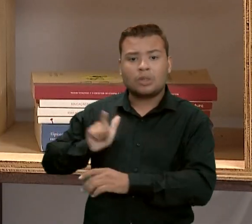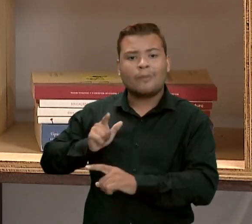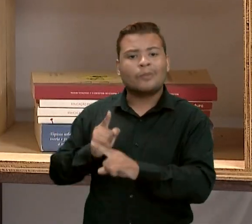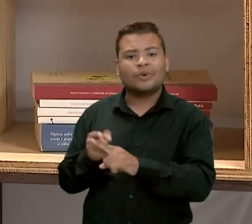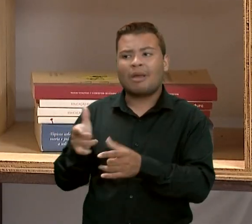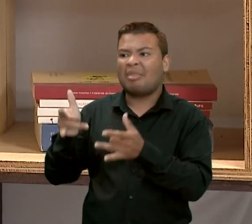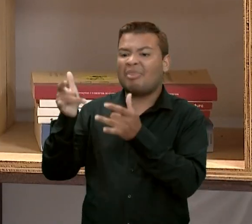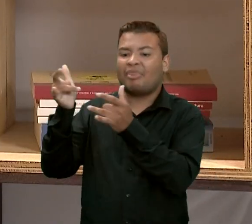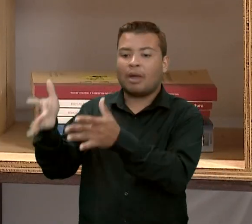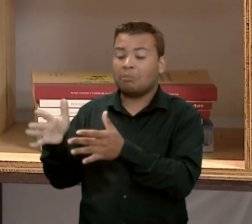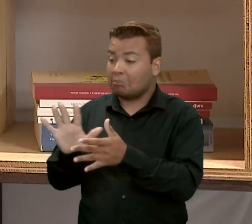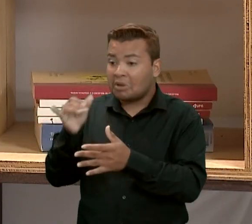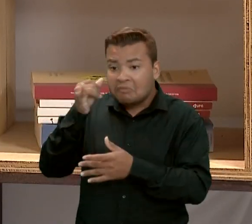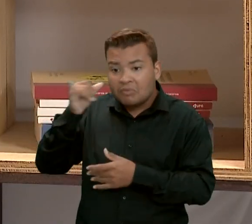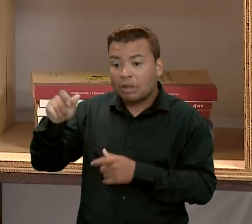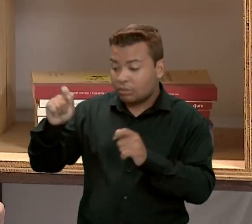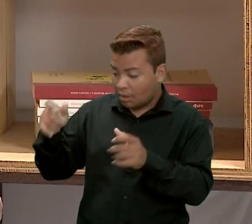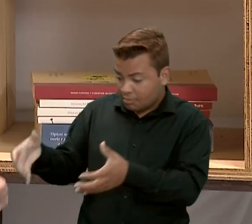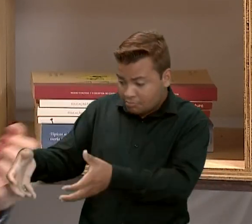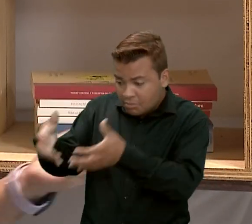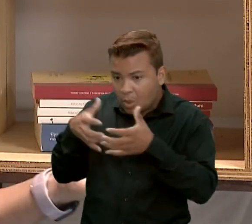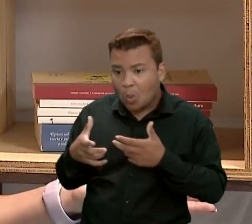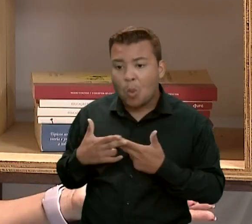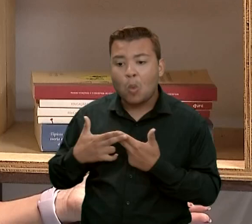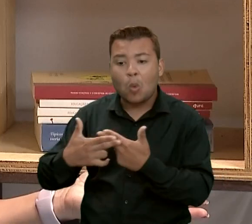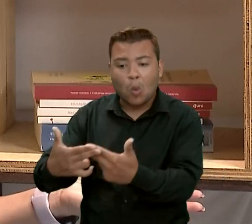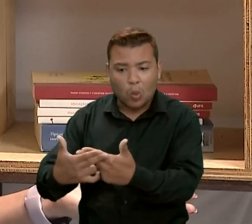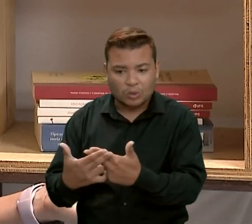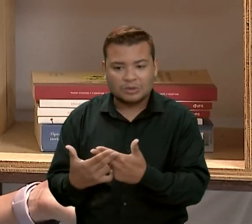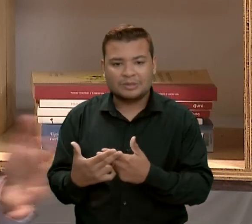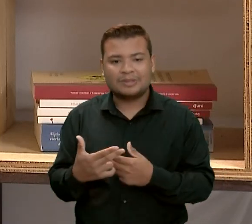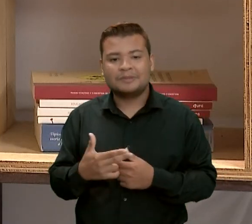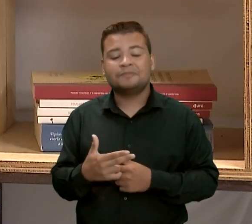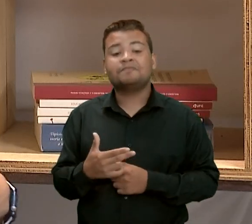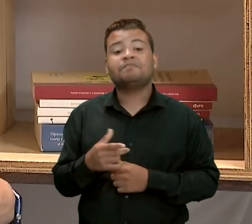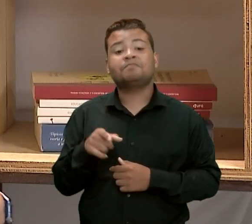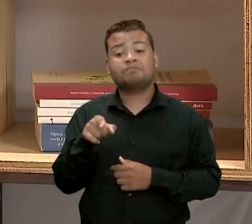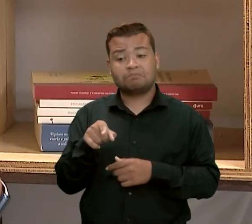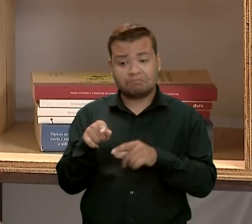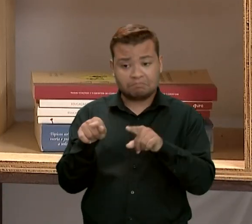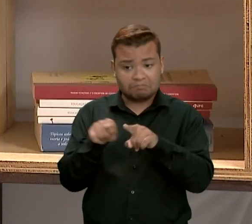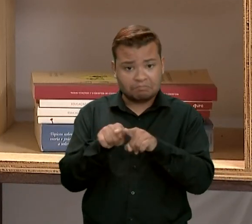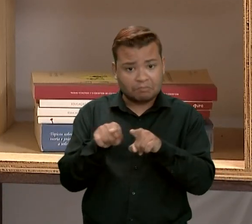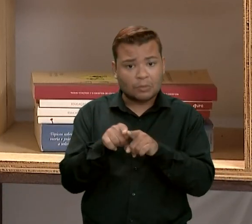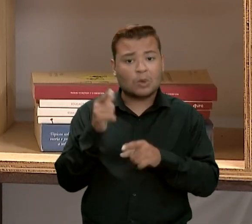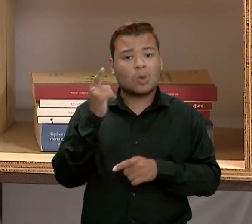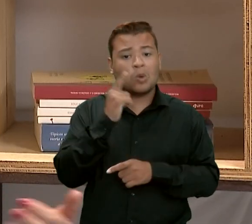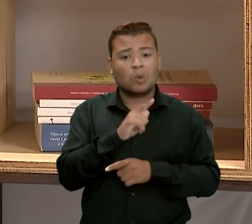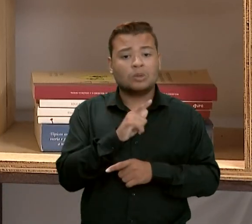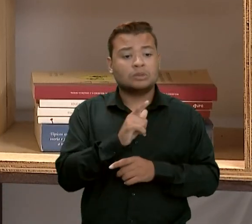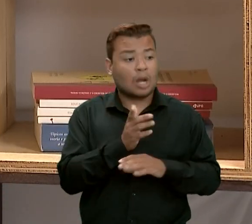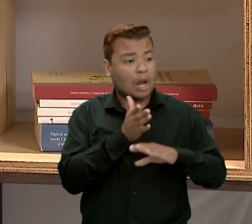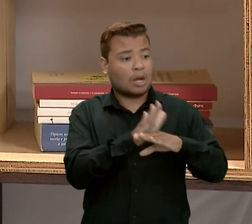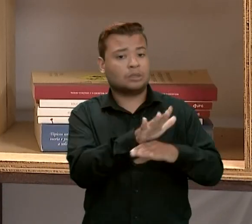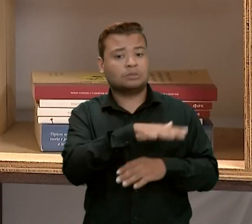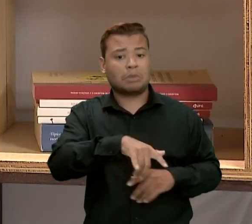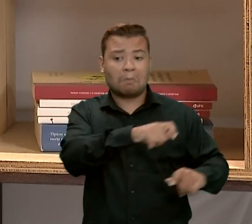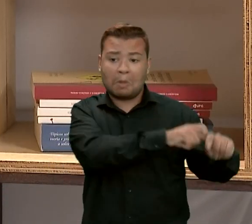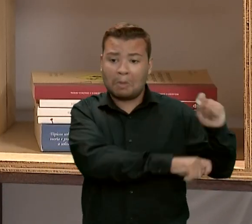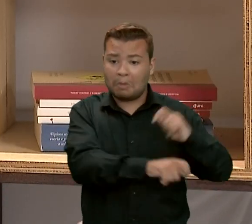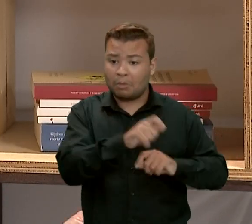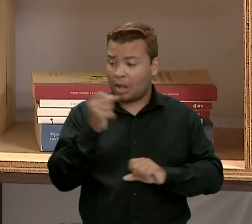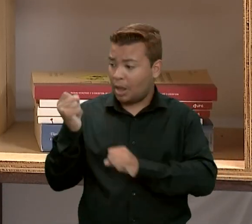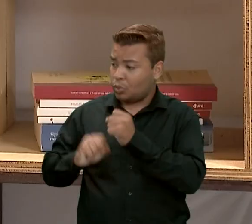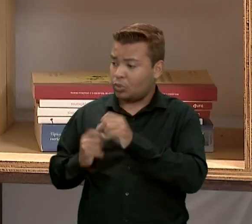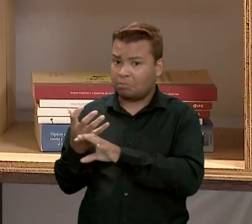descartado, você traz toda essa questão que a professora Tânia colocou, que você trouxe também, e aí você ganha o mercado, para a indústria é ótimo.